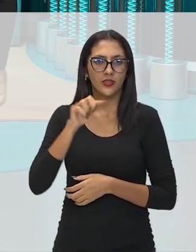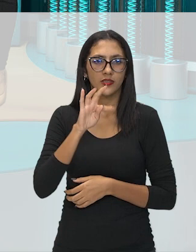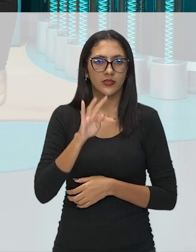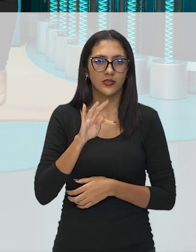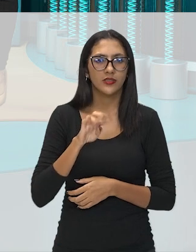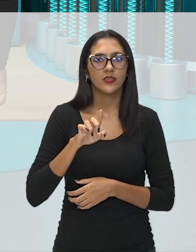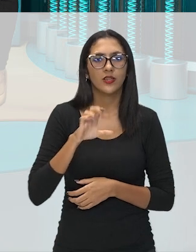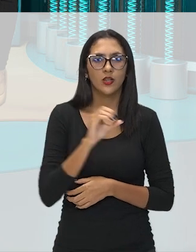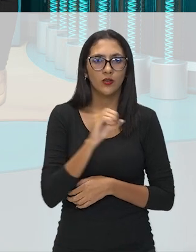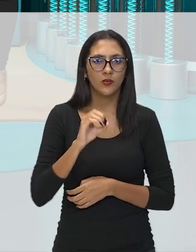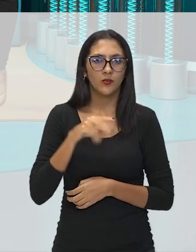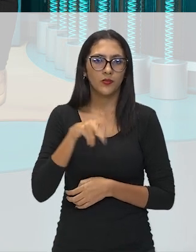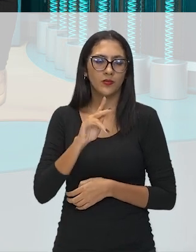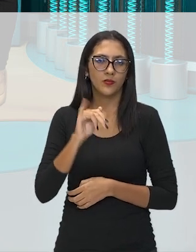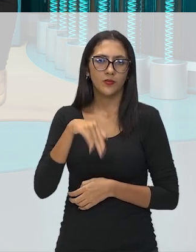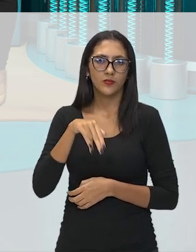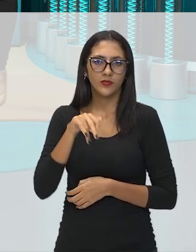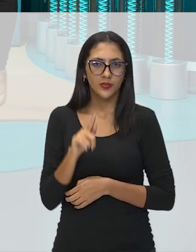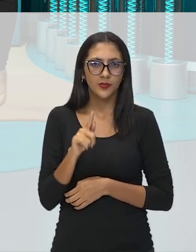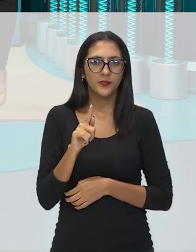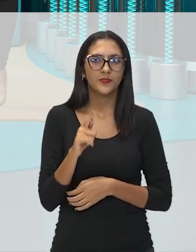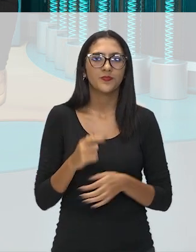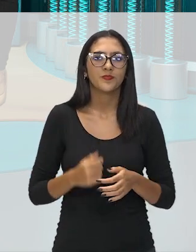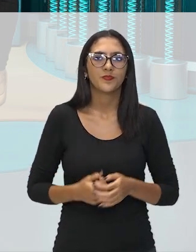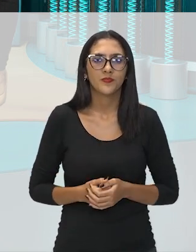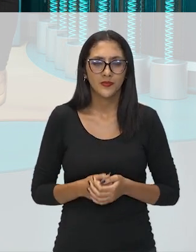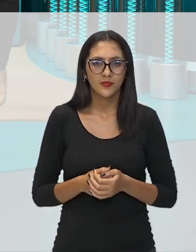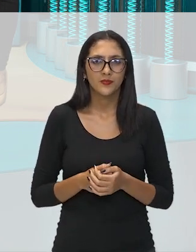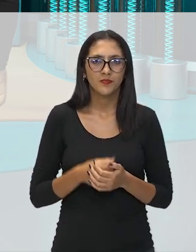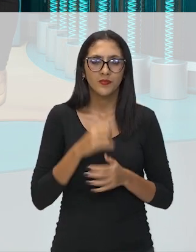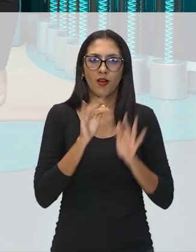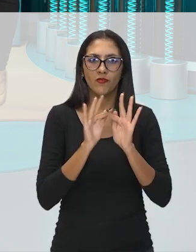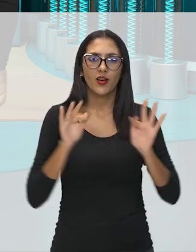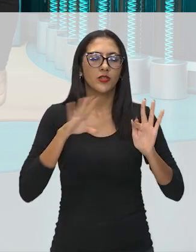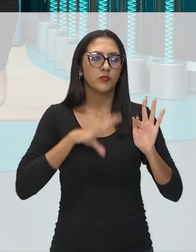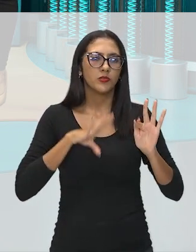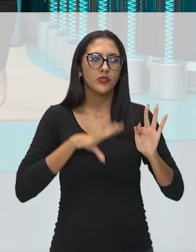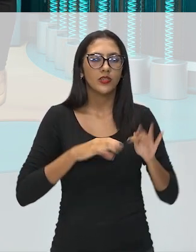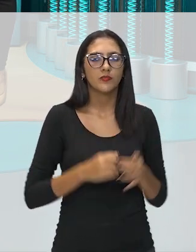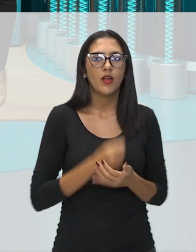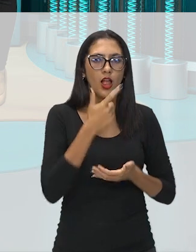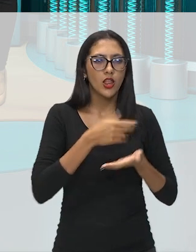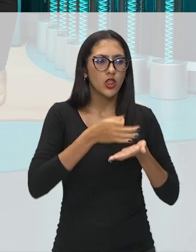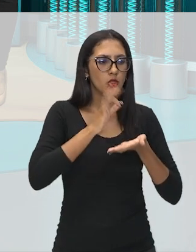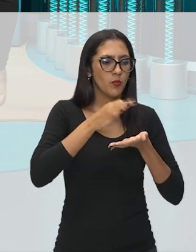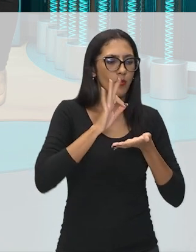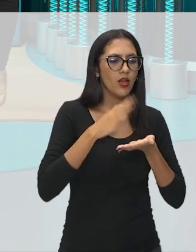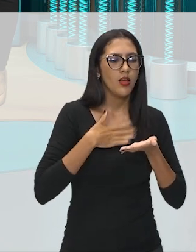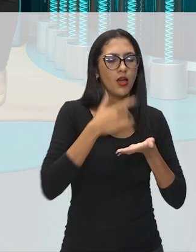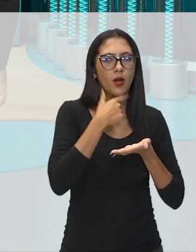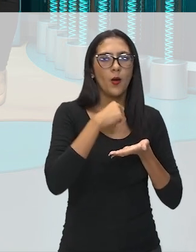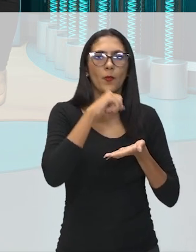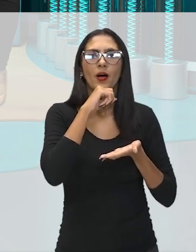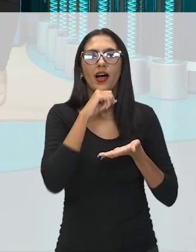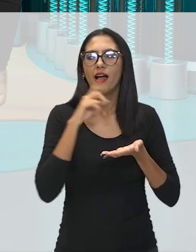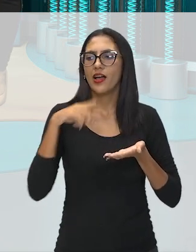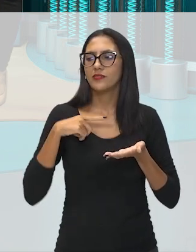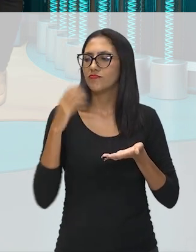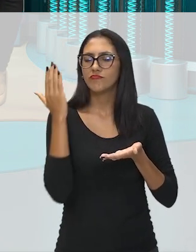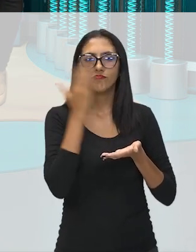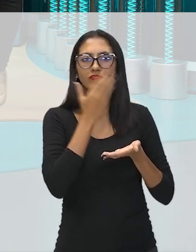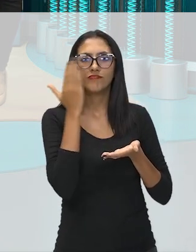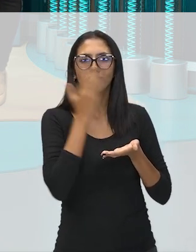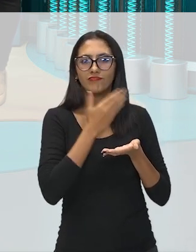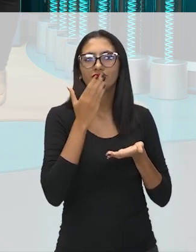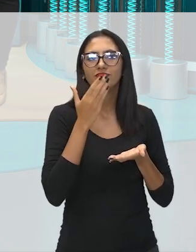while he wasn't looking. Eu tomei o café do meu pai enquanto ele não estava vendo. Ele não estava vendo, estava acabando o